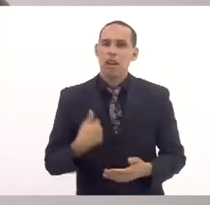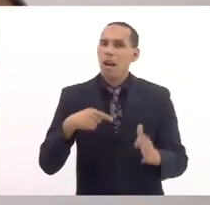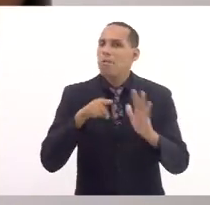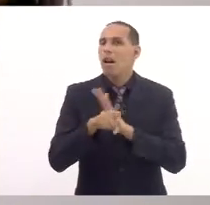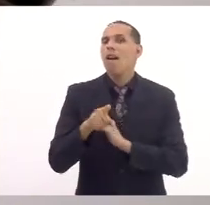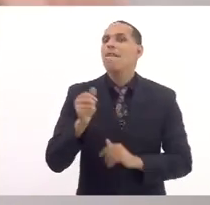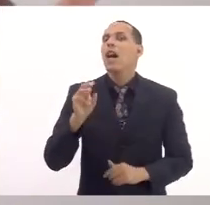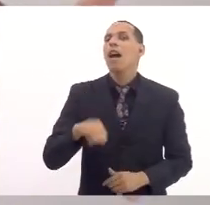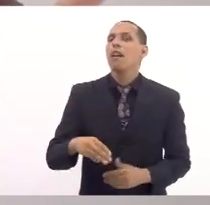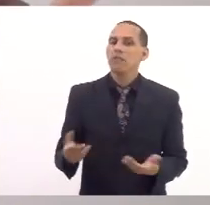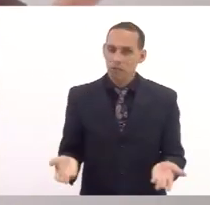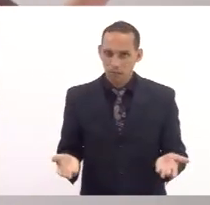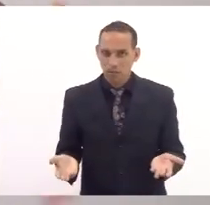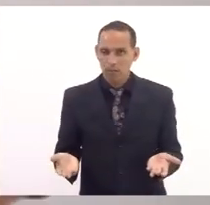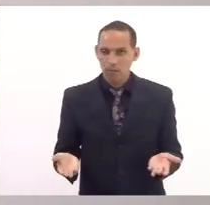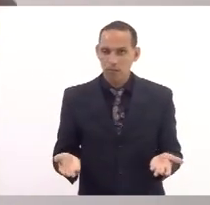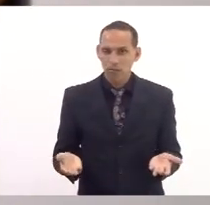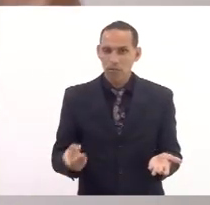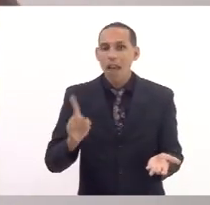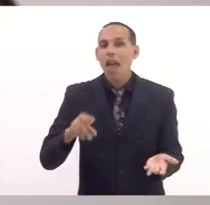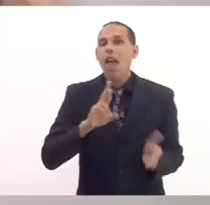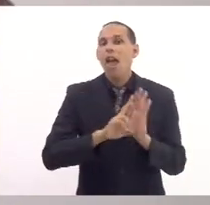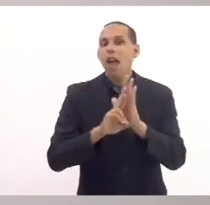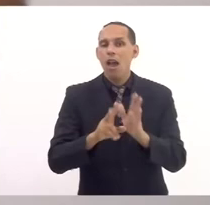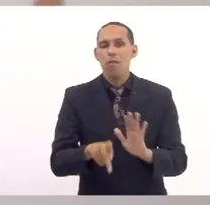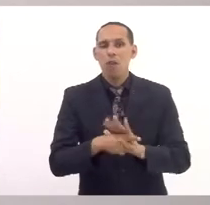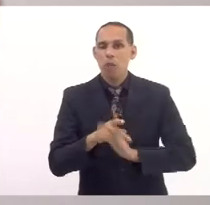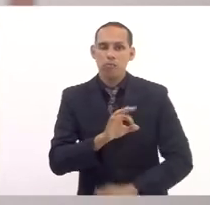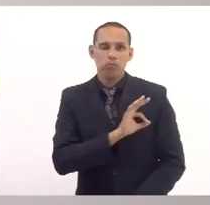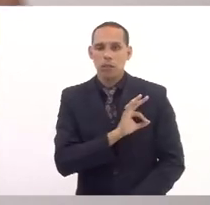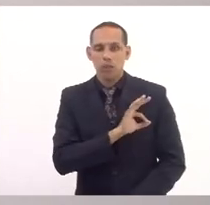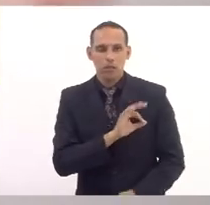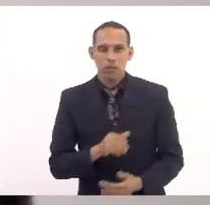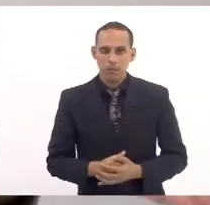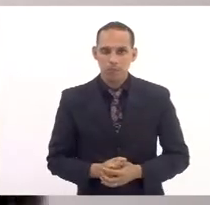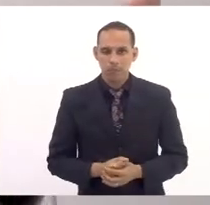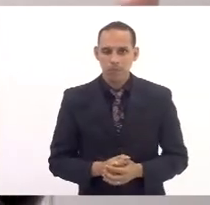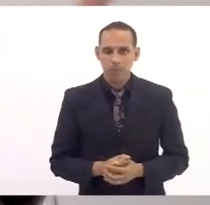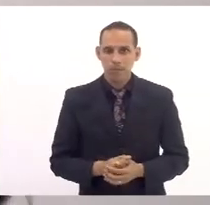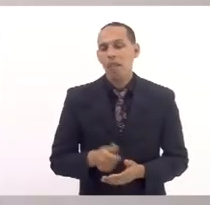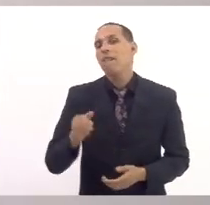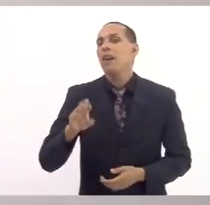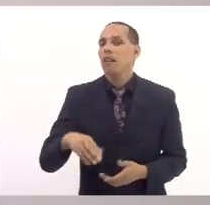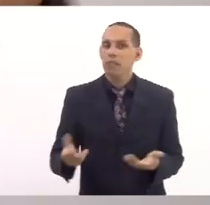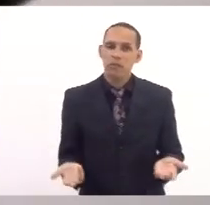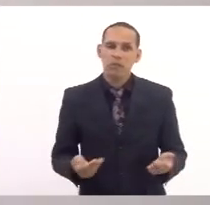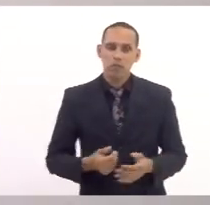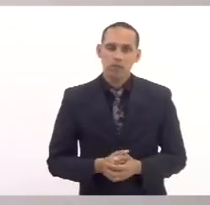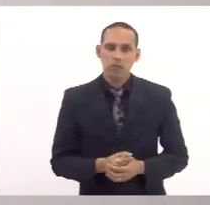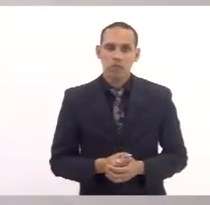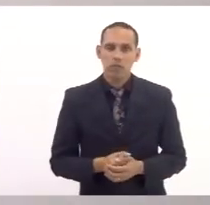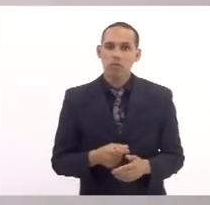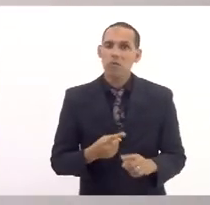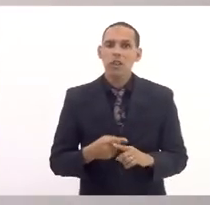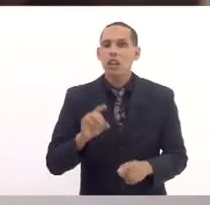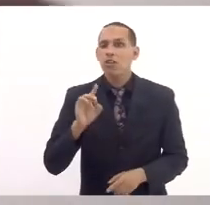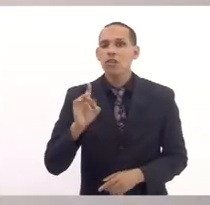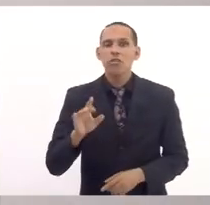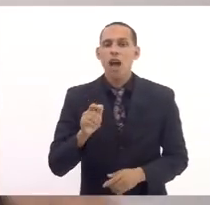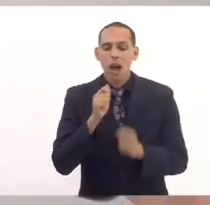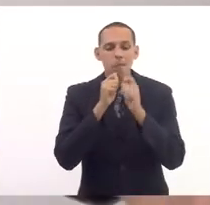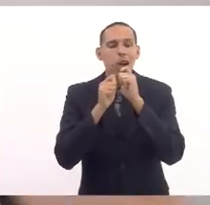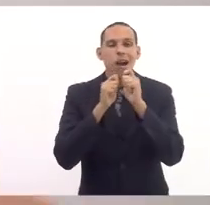representante da delegacia? Qual a delegacia titular? Qual seria? Porque... Só está na imprensa. Eu